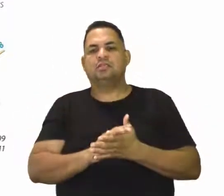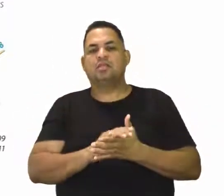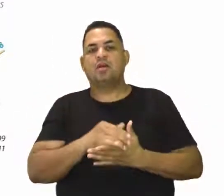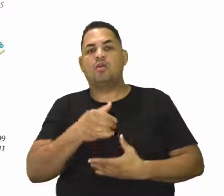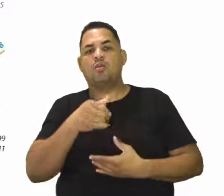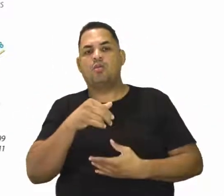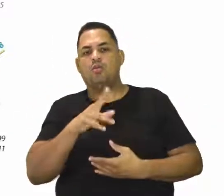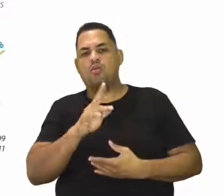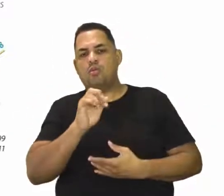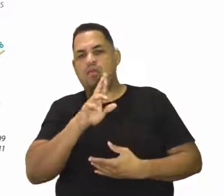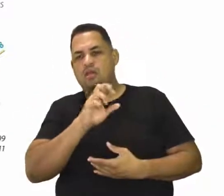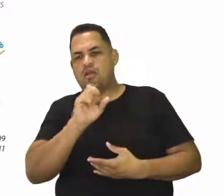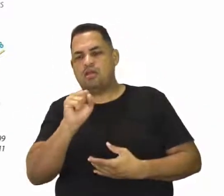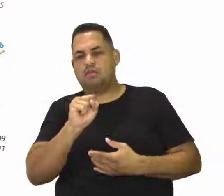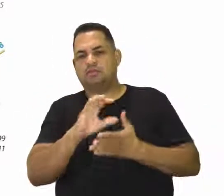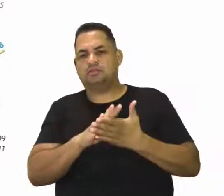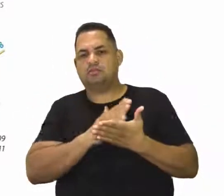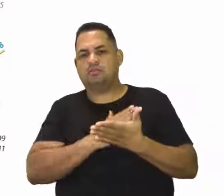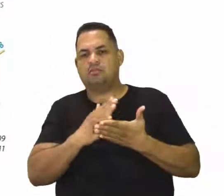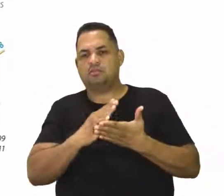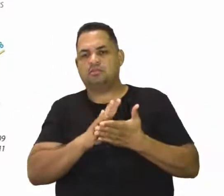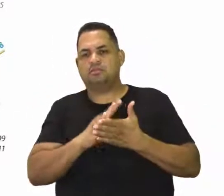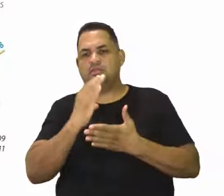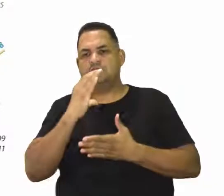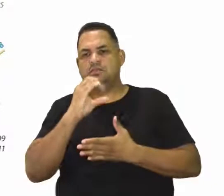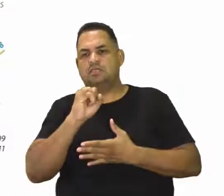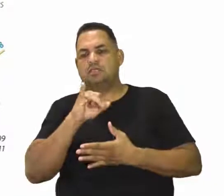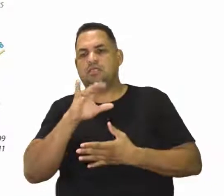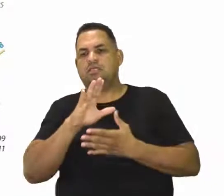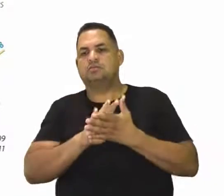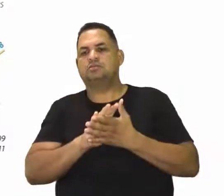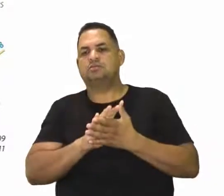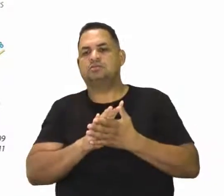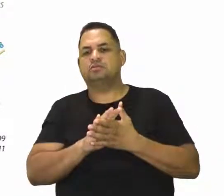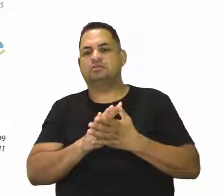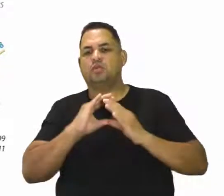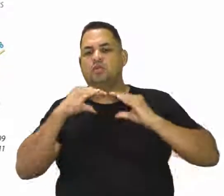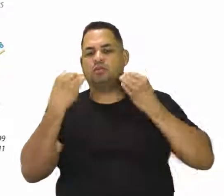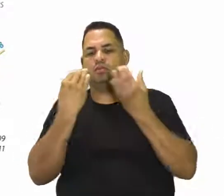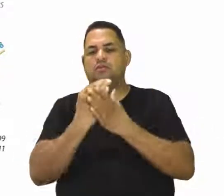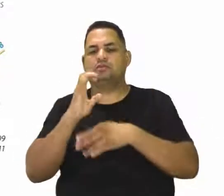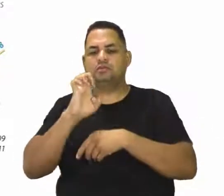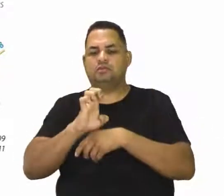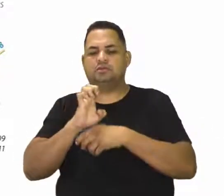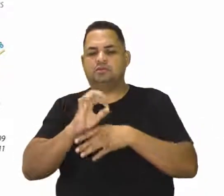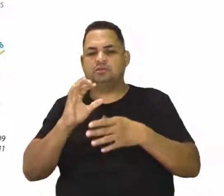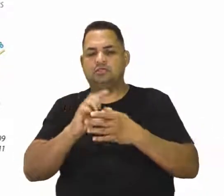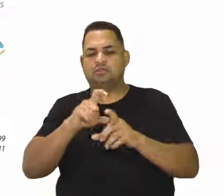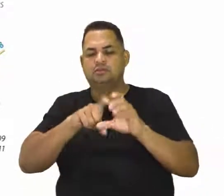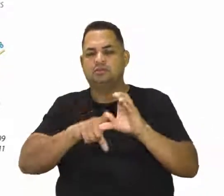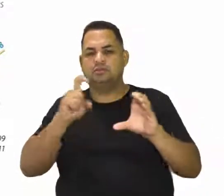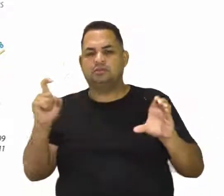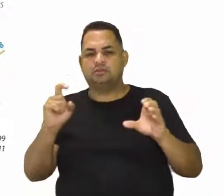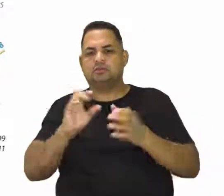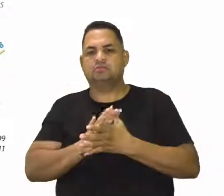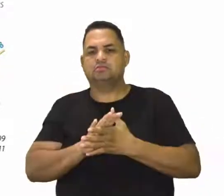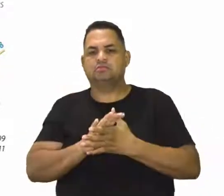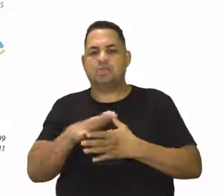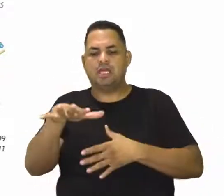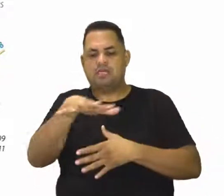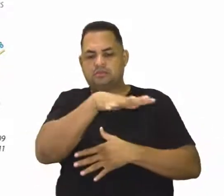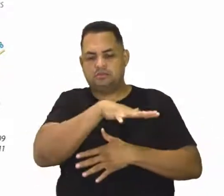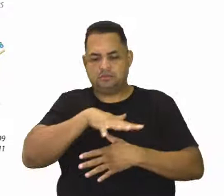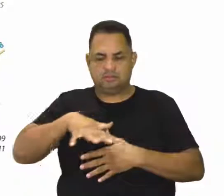passa a ser chamada de CEI Comunidade dos Estados Independentes é apenas o território Russo